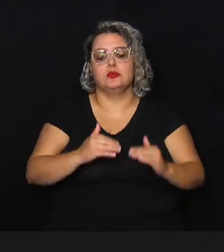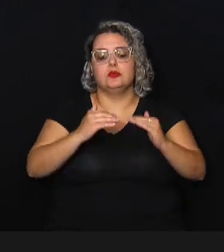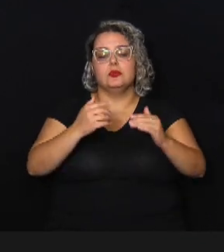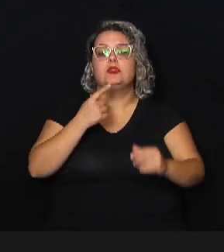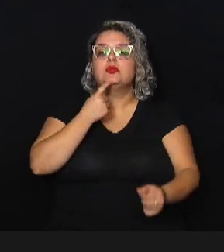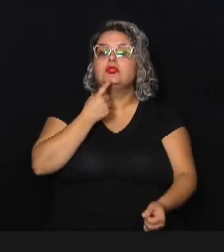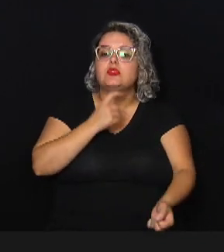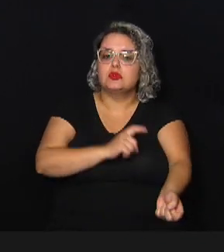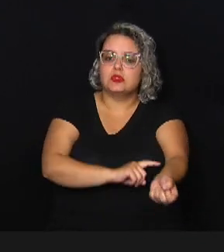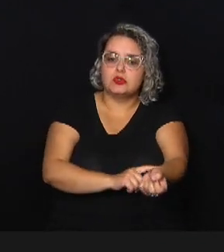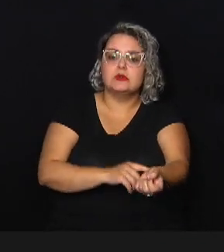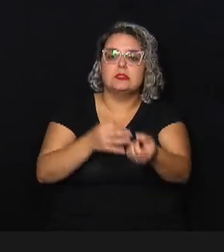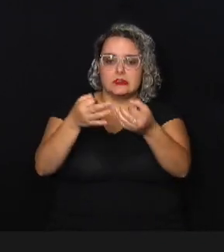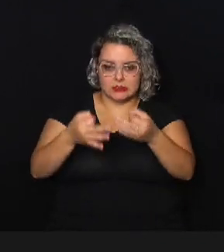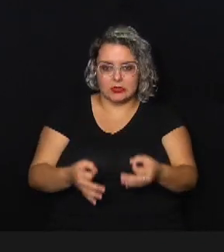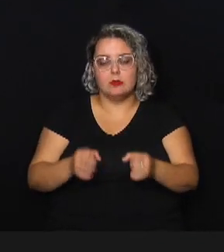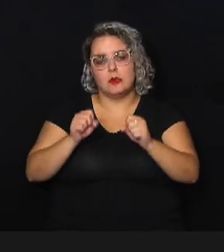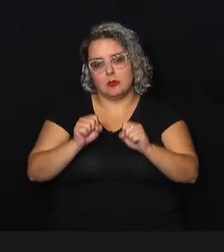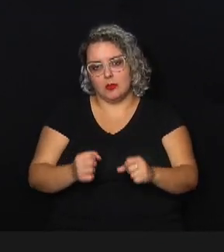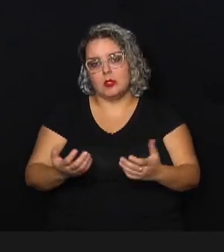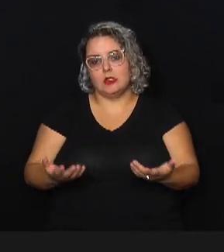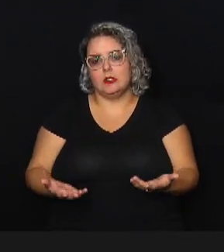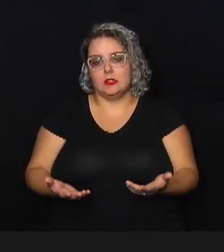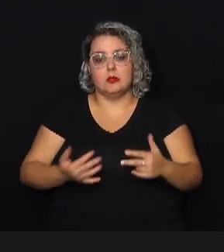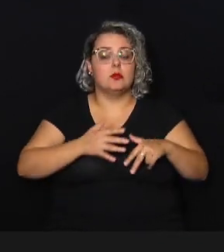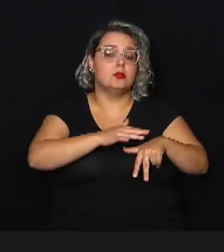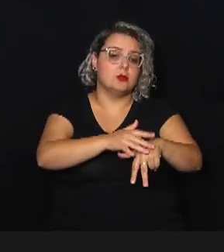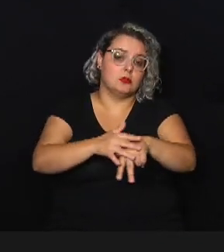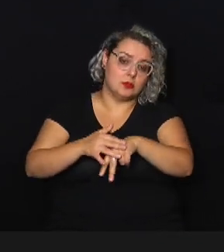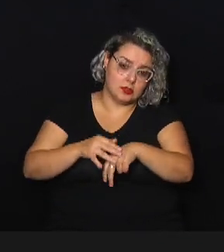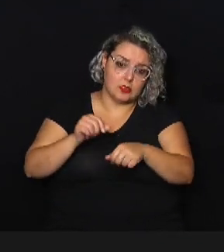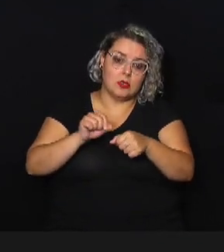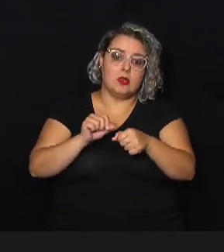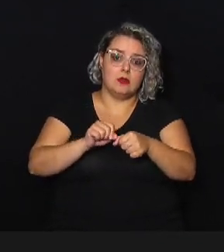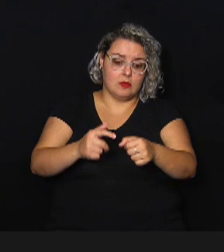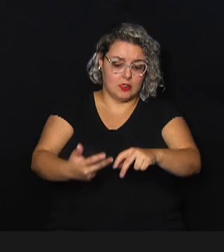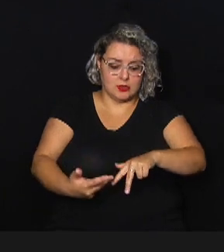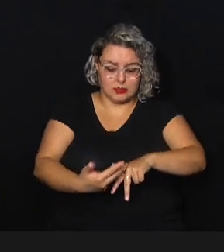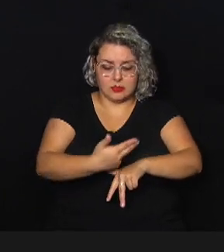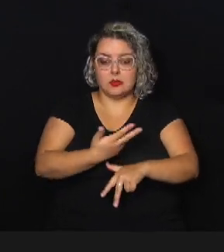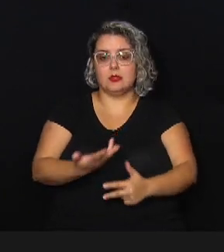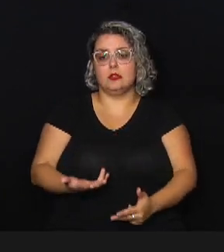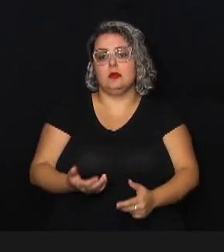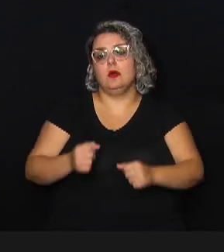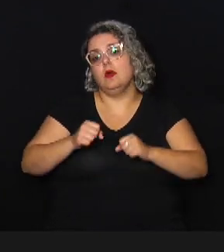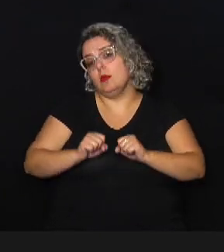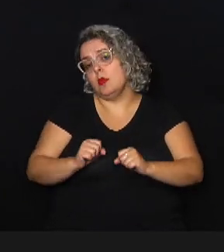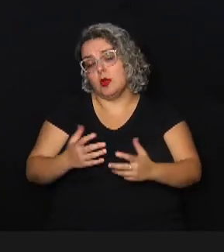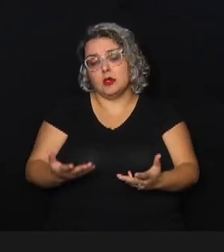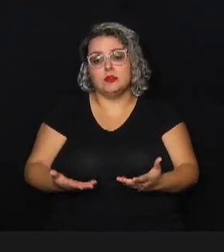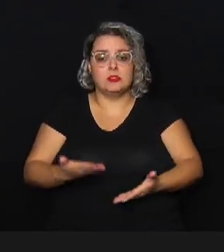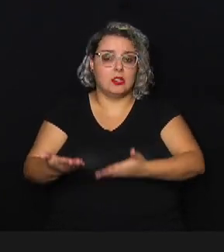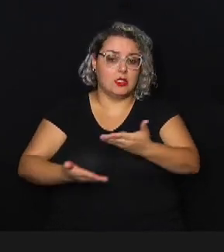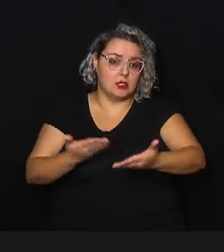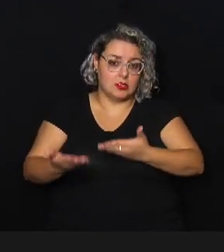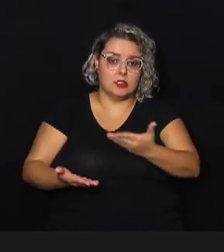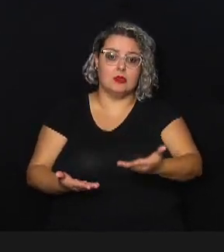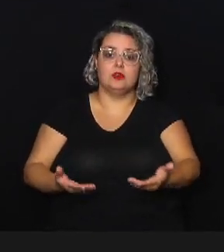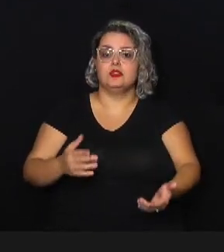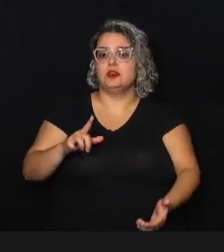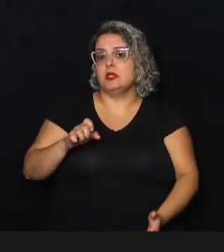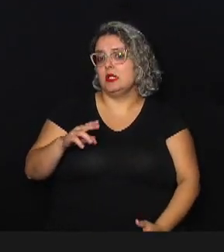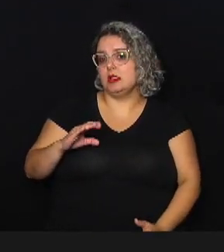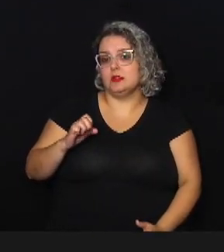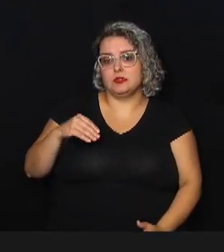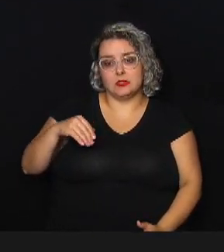sangue adequados para poder que os pacientes façam cirurgias ou possam ser submetidos a tratamentos de leucemia,